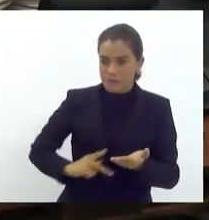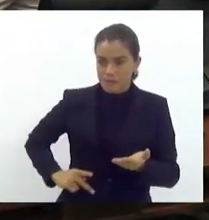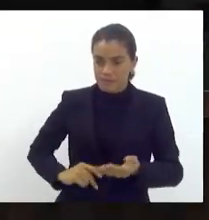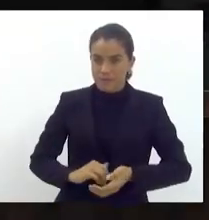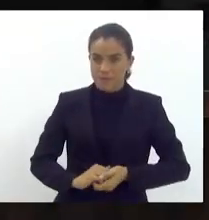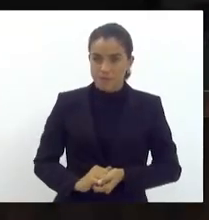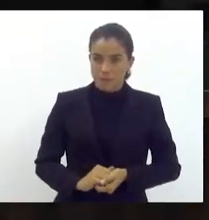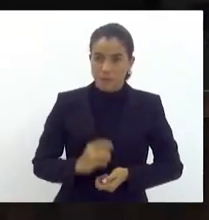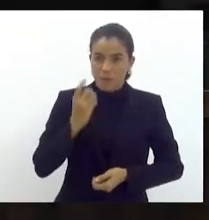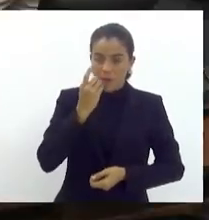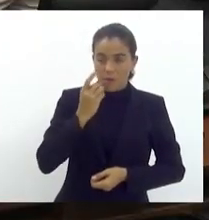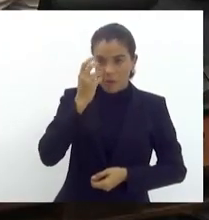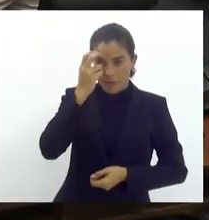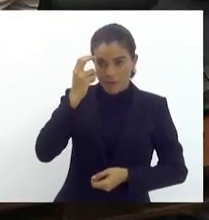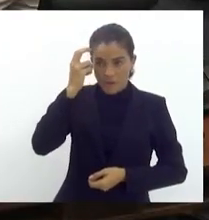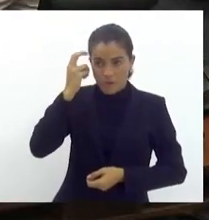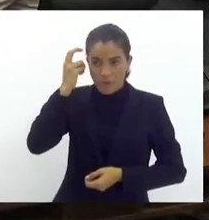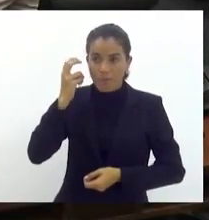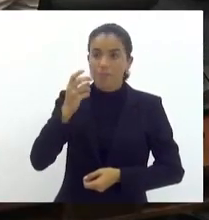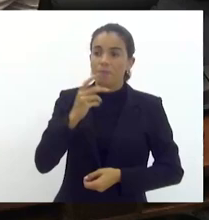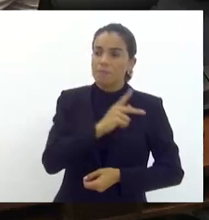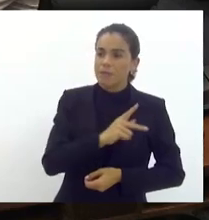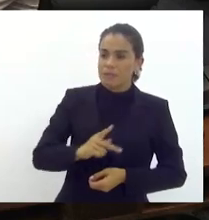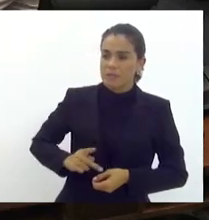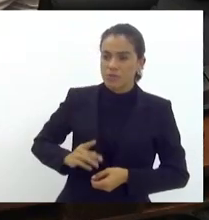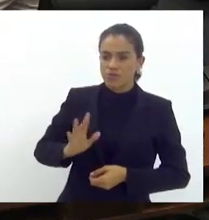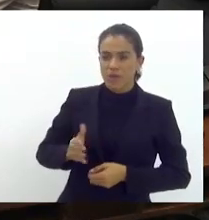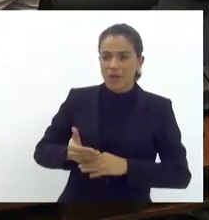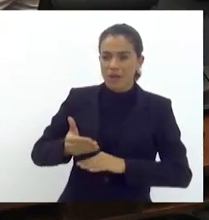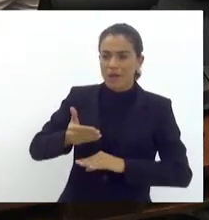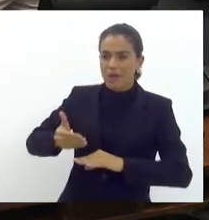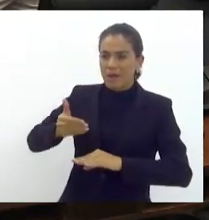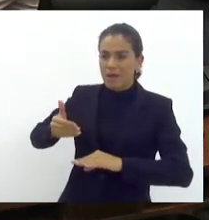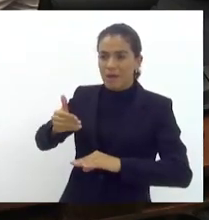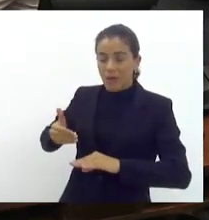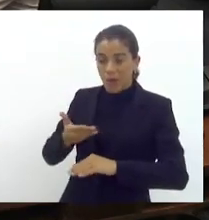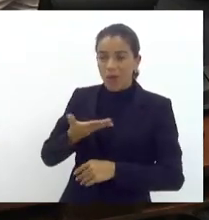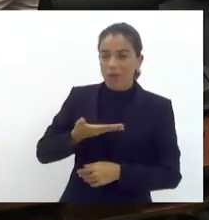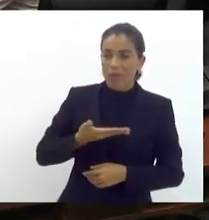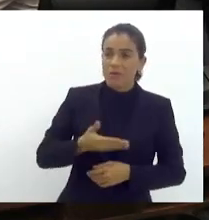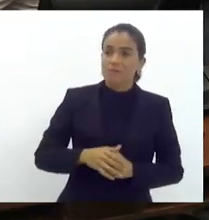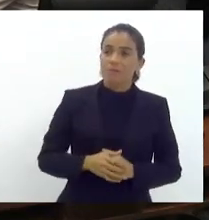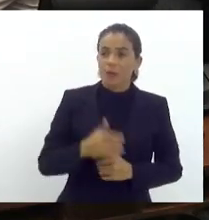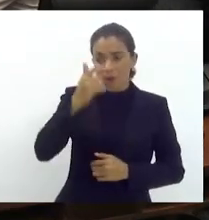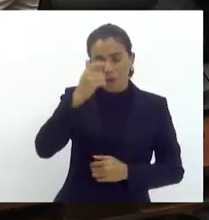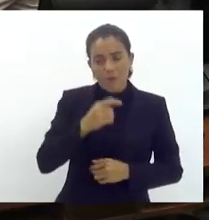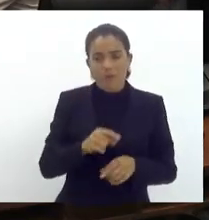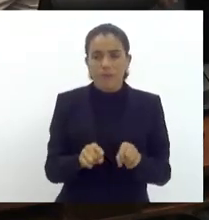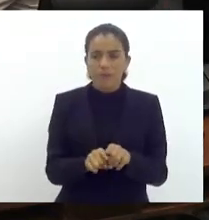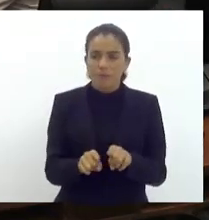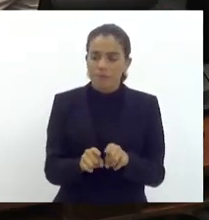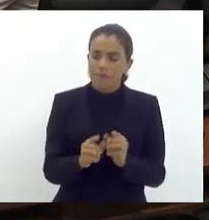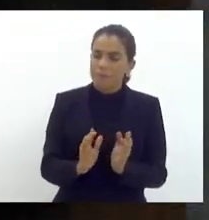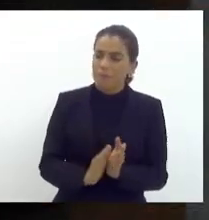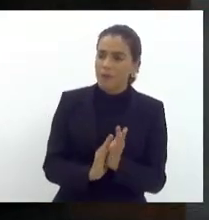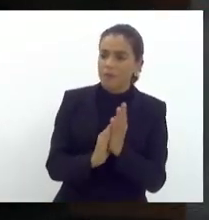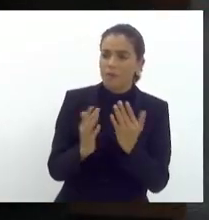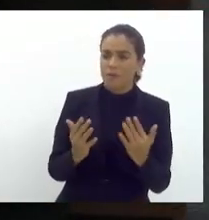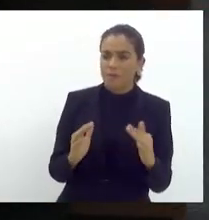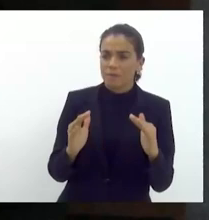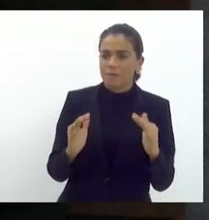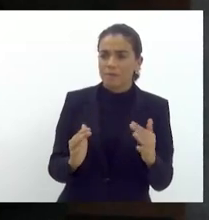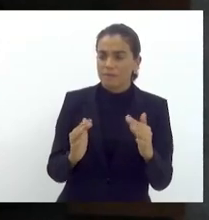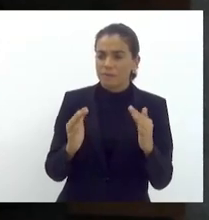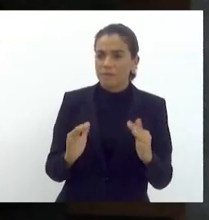deputada Verônica por favor Presidente assim como já fizeram os outros colegas eu também queria parabenizar você